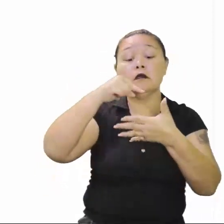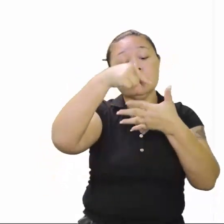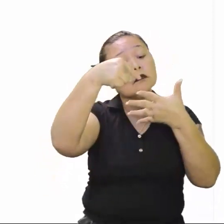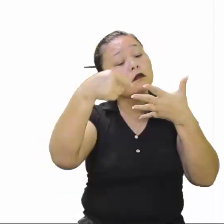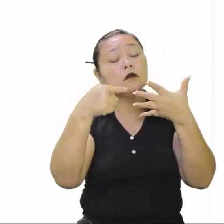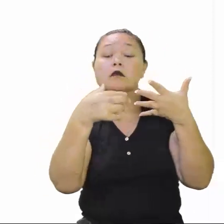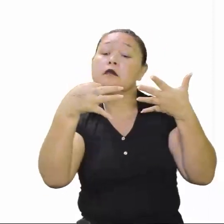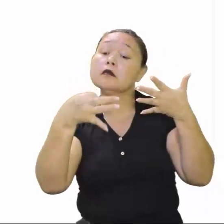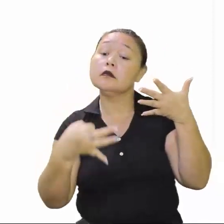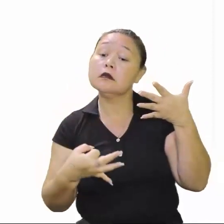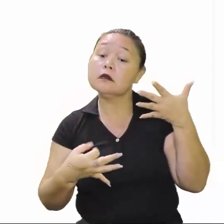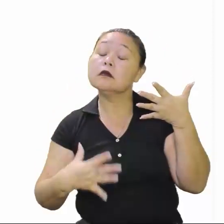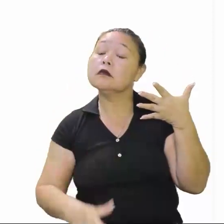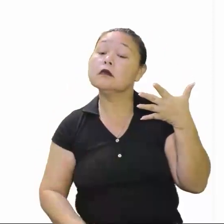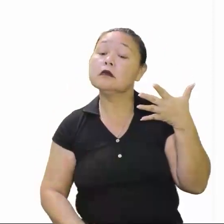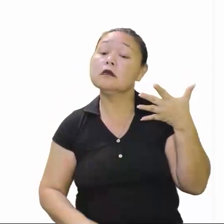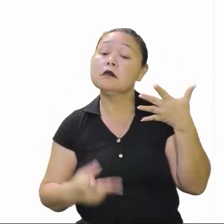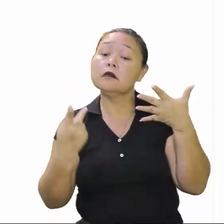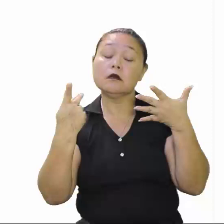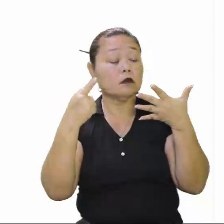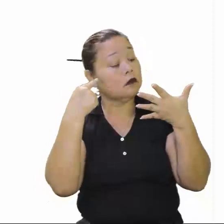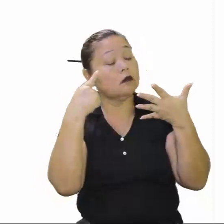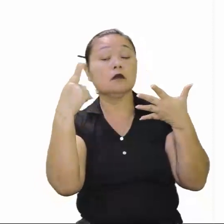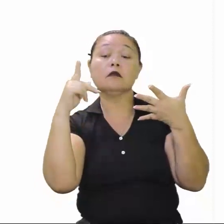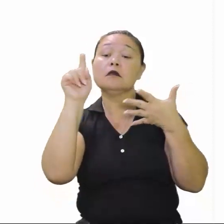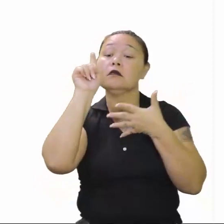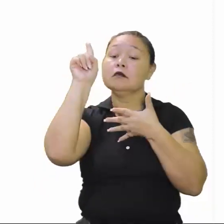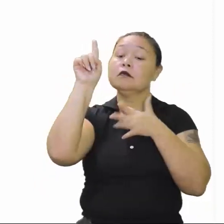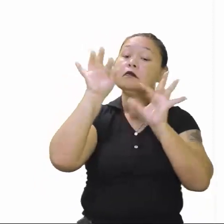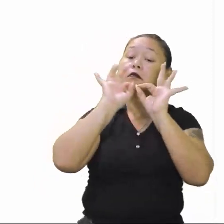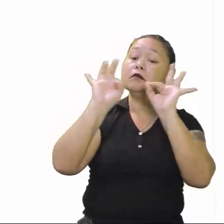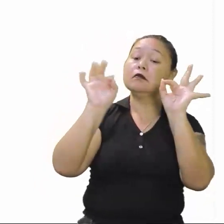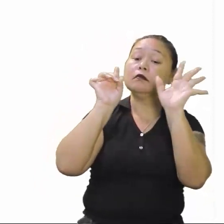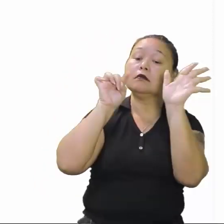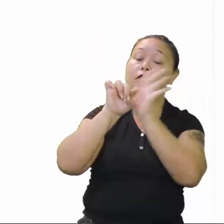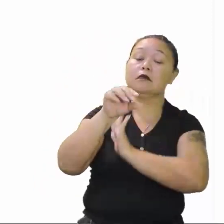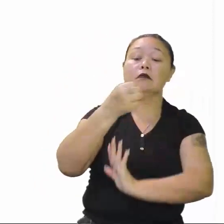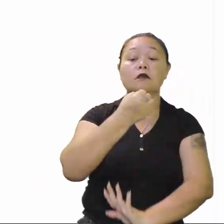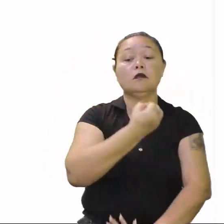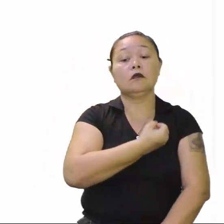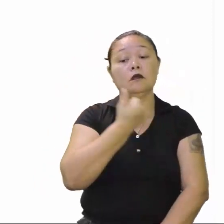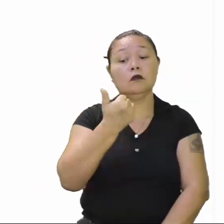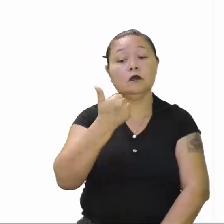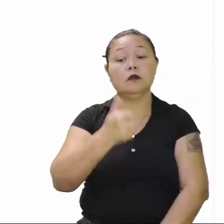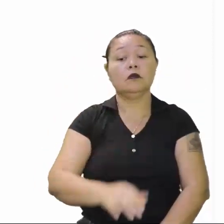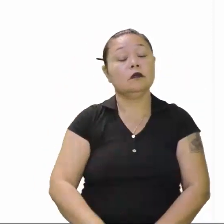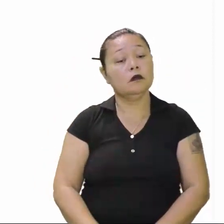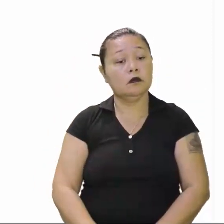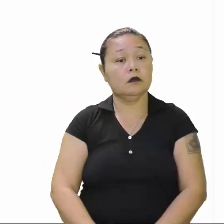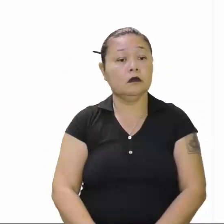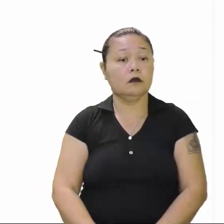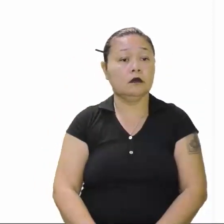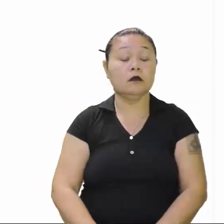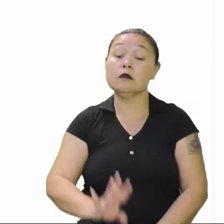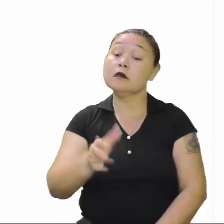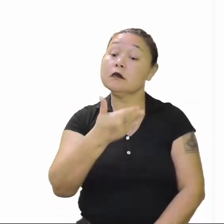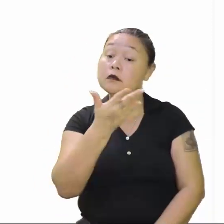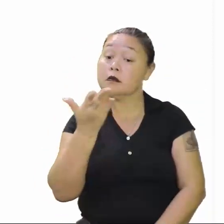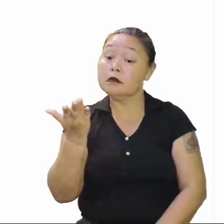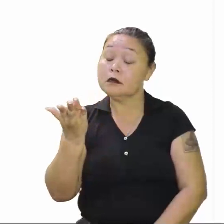alternativa correta para esta questão de número 1? E aí,